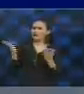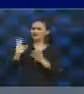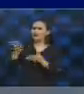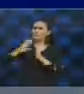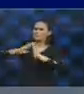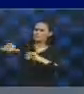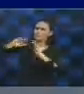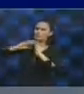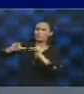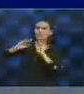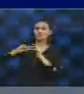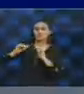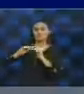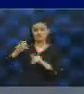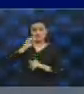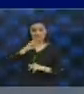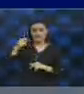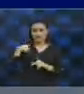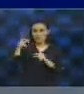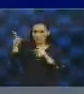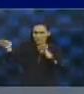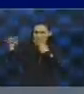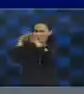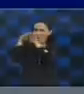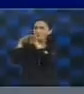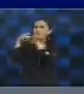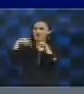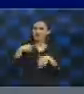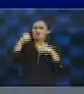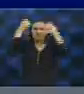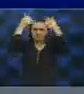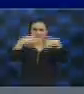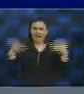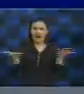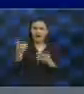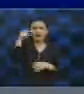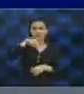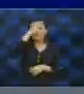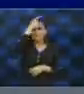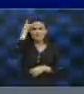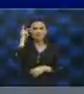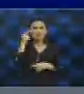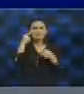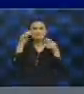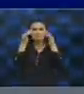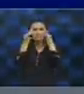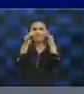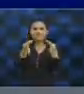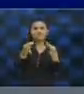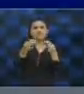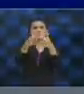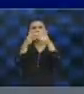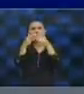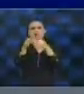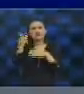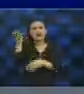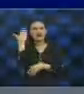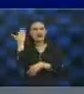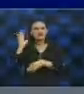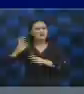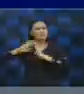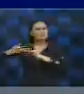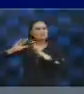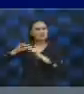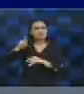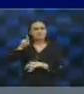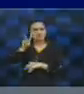coisas, Arthur, que se eu fosse igual a você, eu diria aqui, para as pessoas assistirem. Favores, porque você olhava para mim e dizia, você